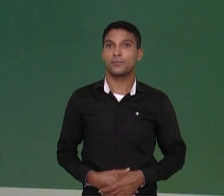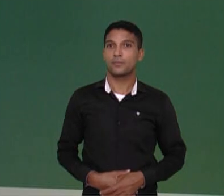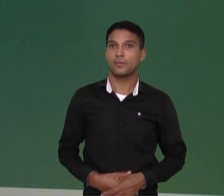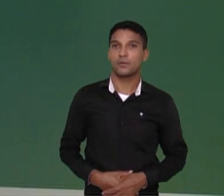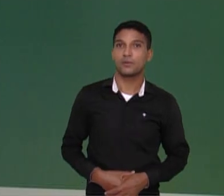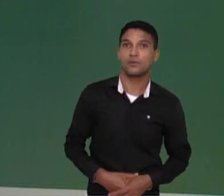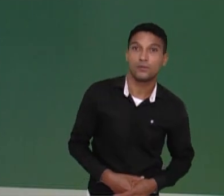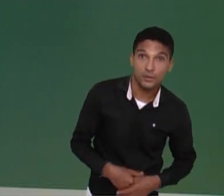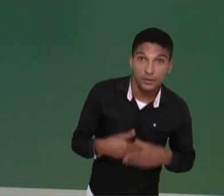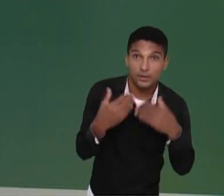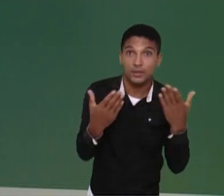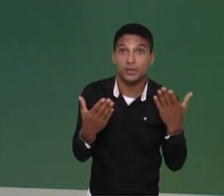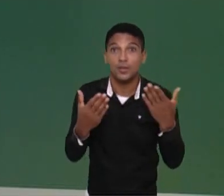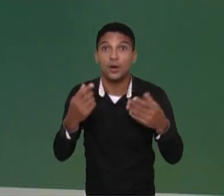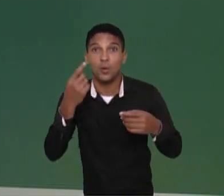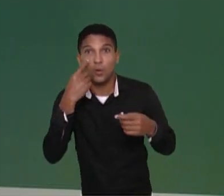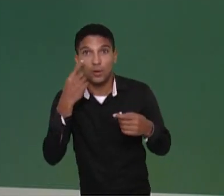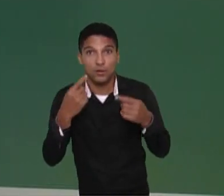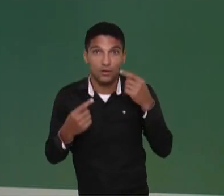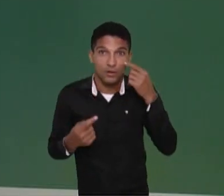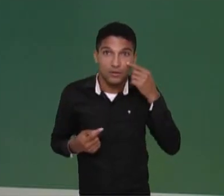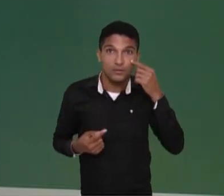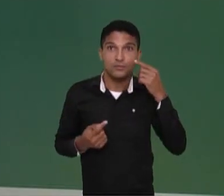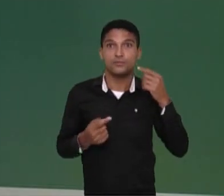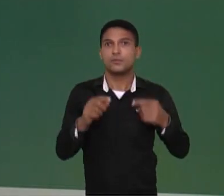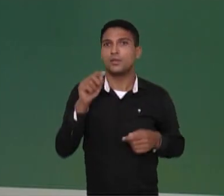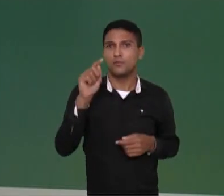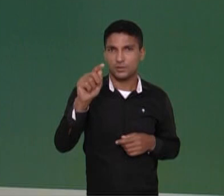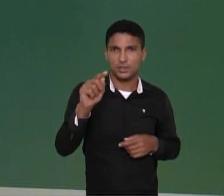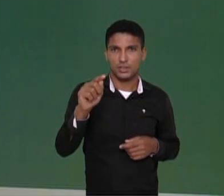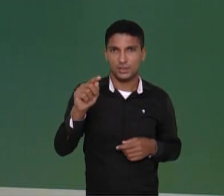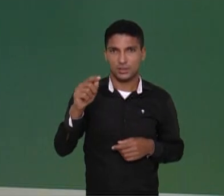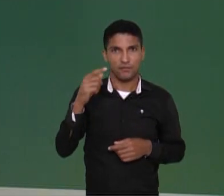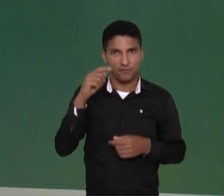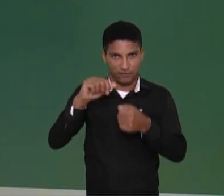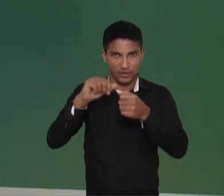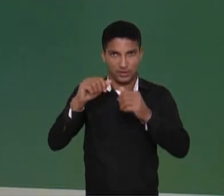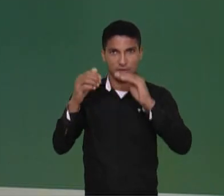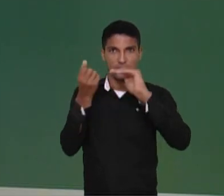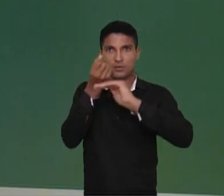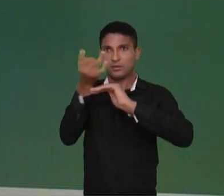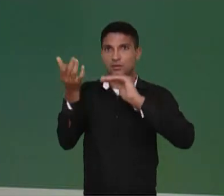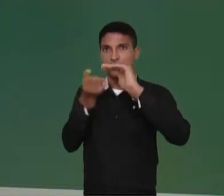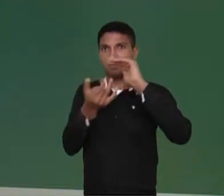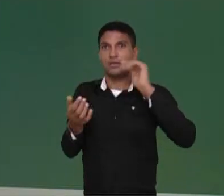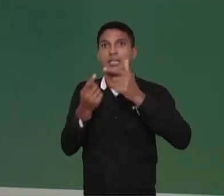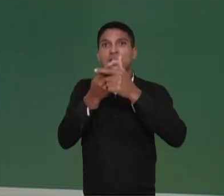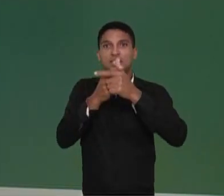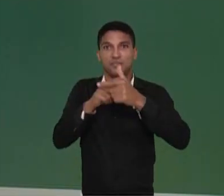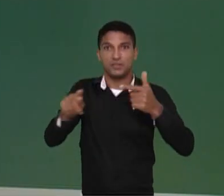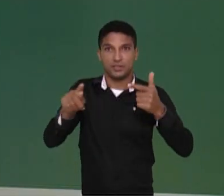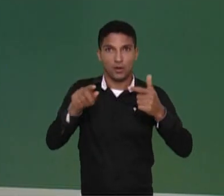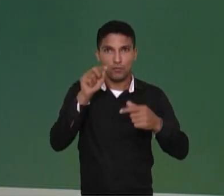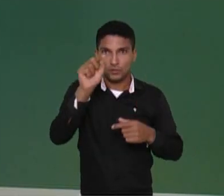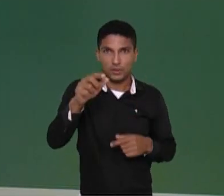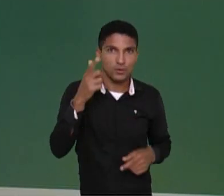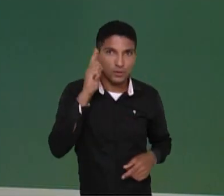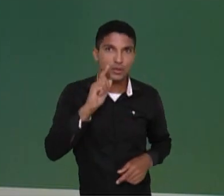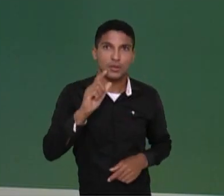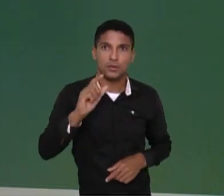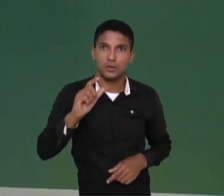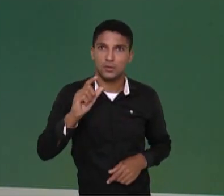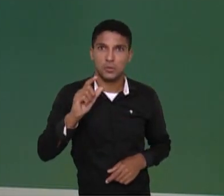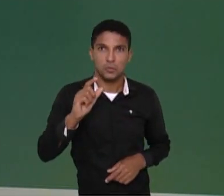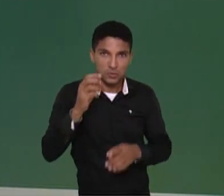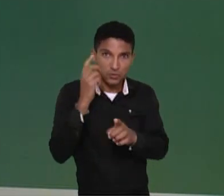E aí, pessoal, se você realizou a divisão da forma proposta, né, caso tenha dado certo aí, você talvez tenha encontrado